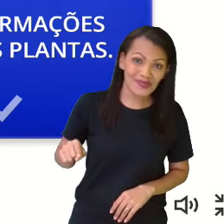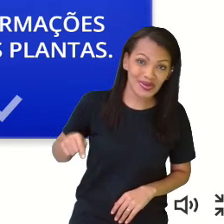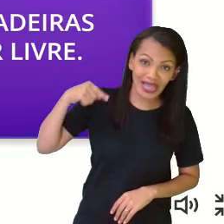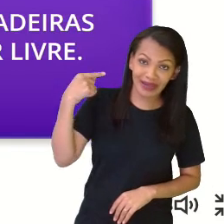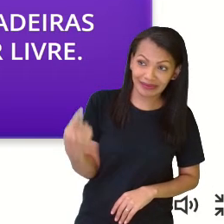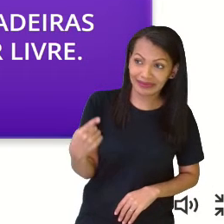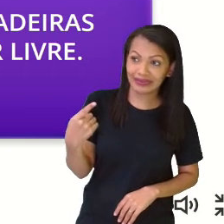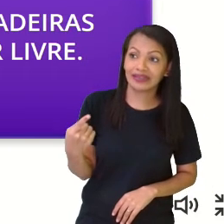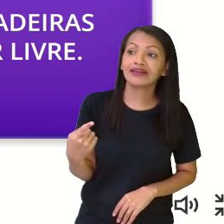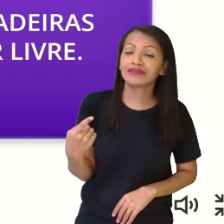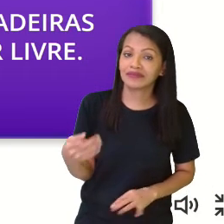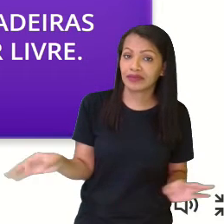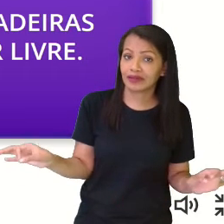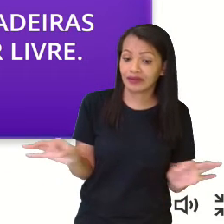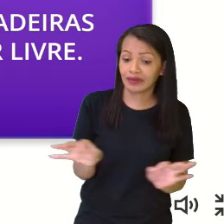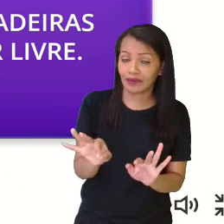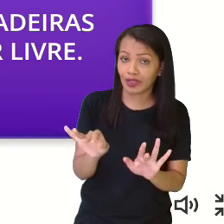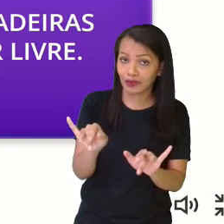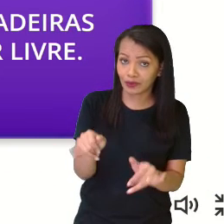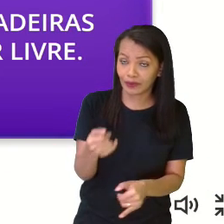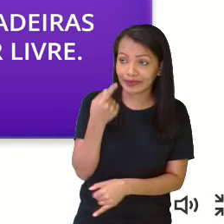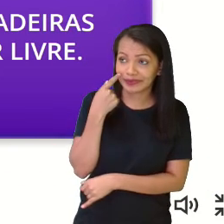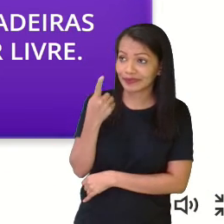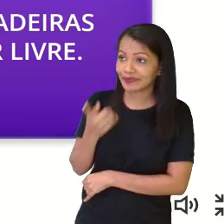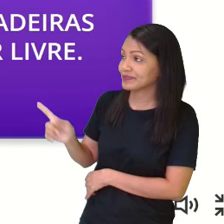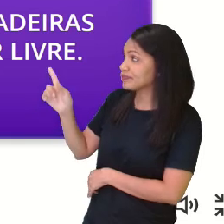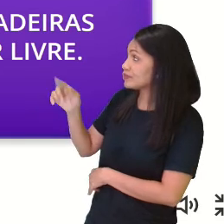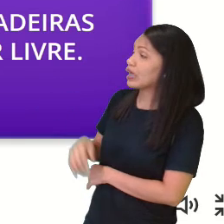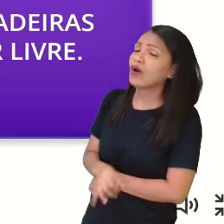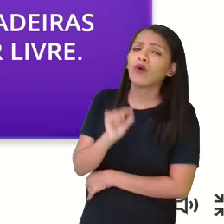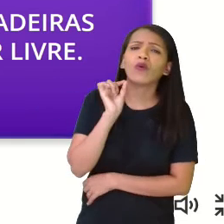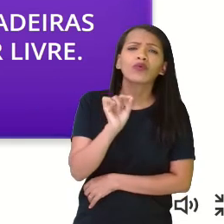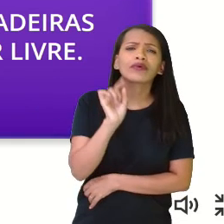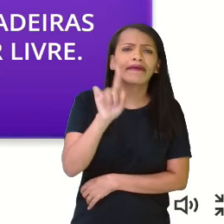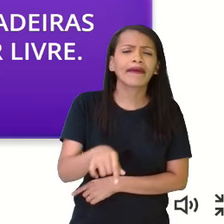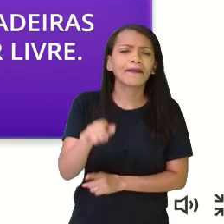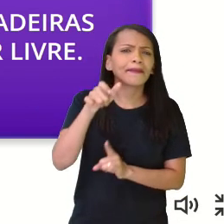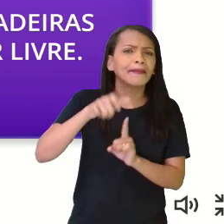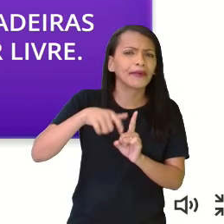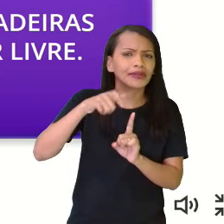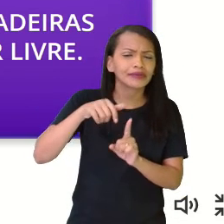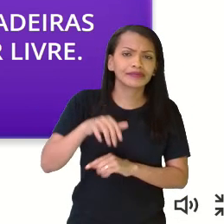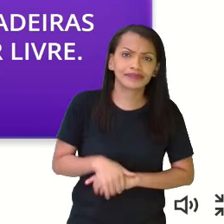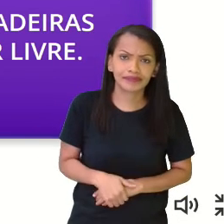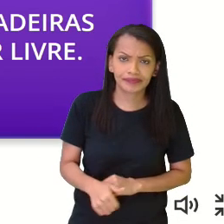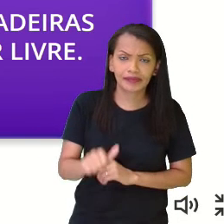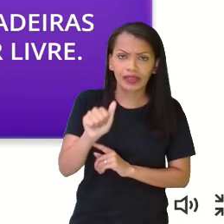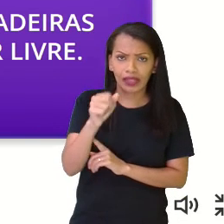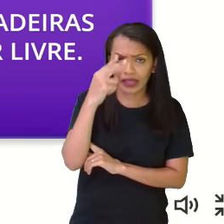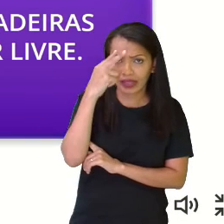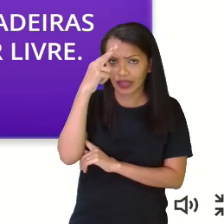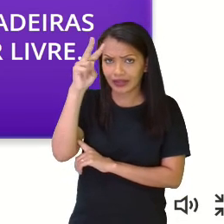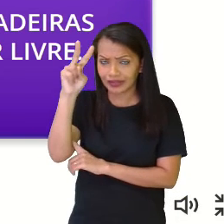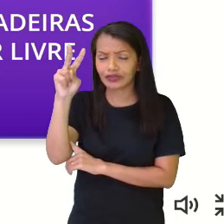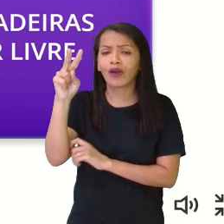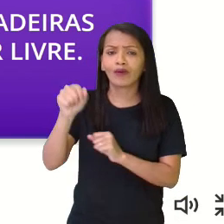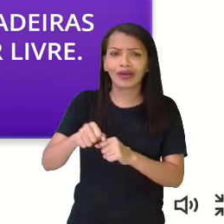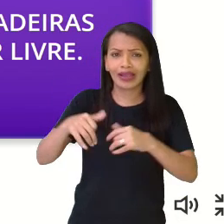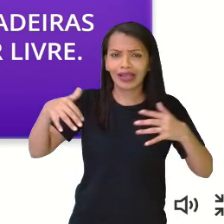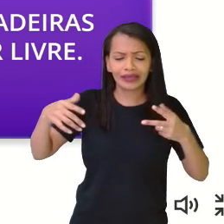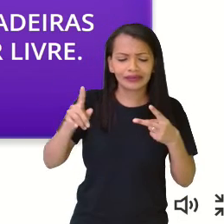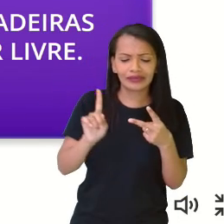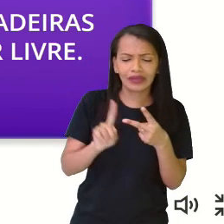próxima, que eu acho que vai dar nem tempo de terminar todas. O que são personagens, pessoal? Letra A, são histórias fantásticas.